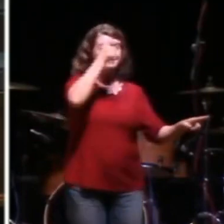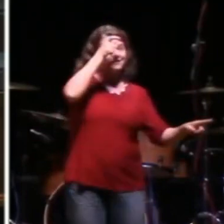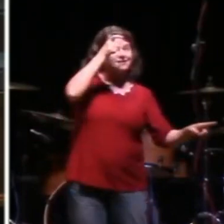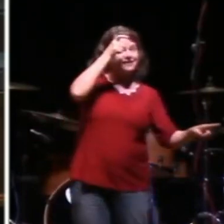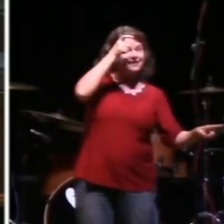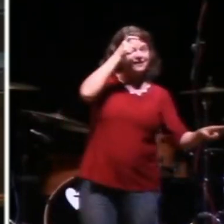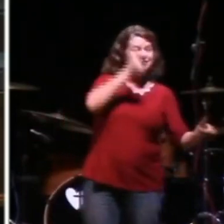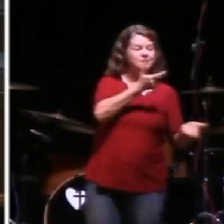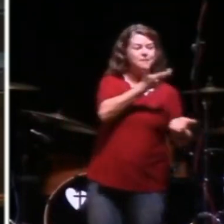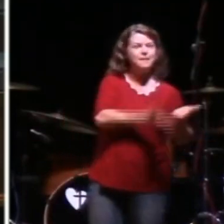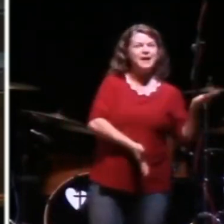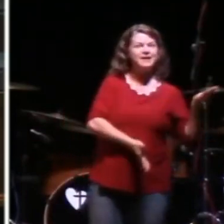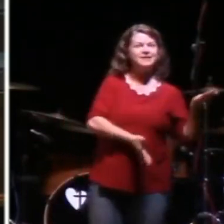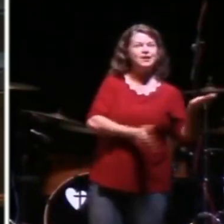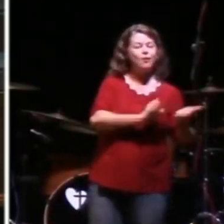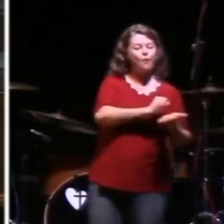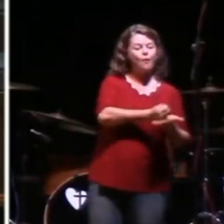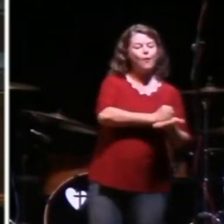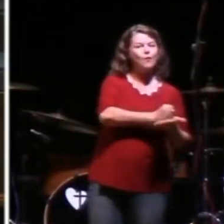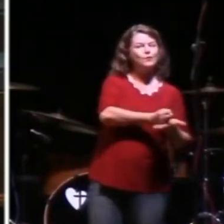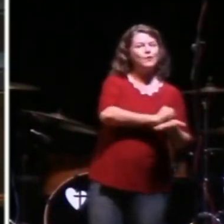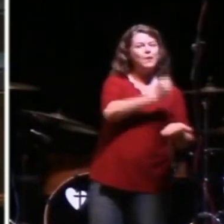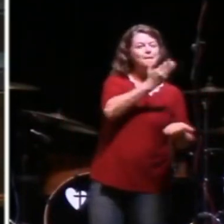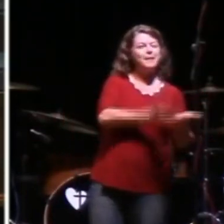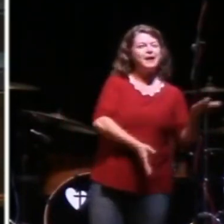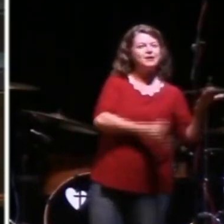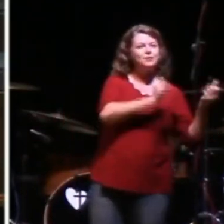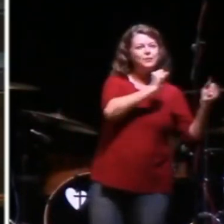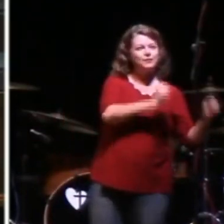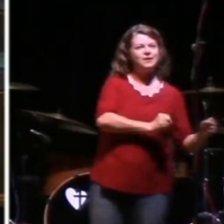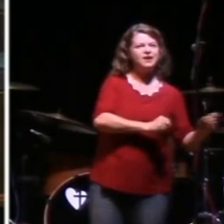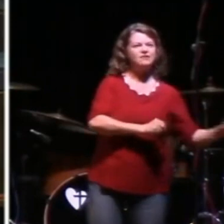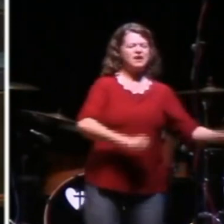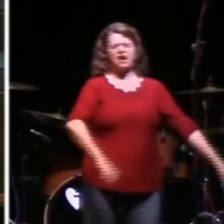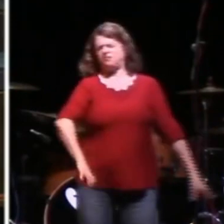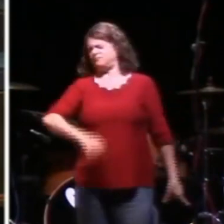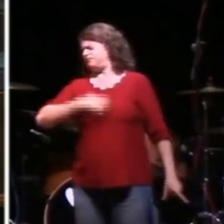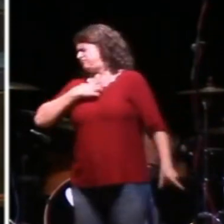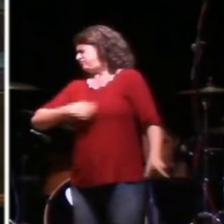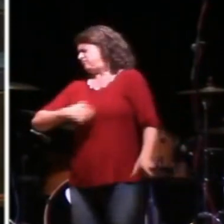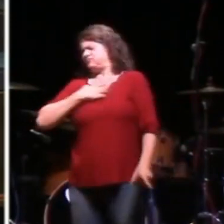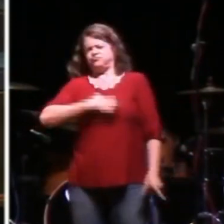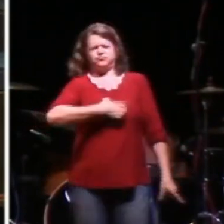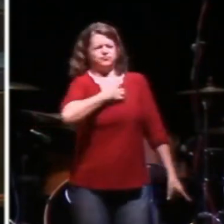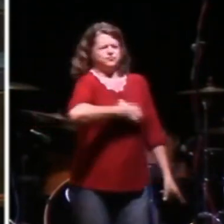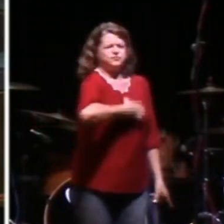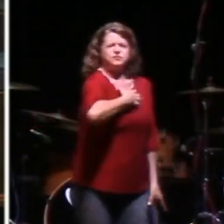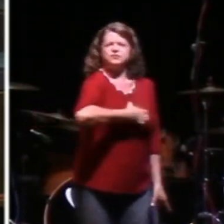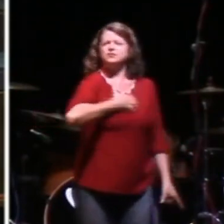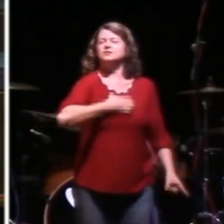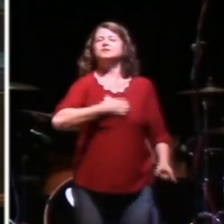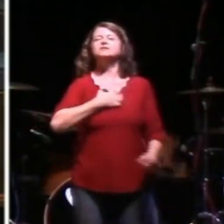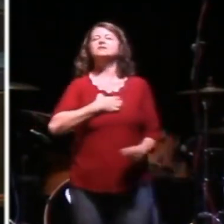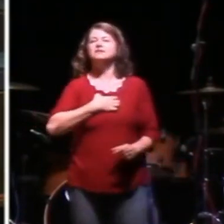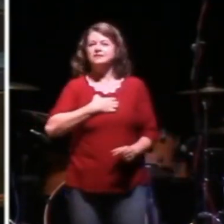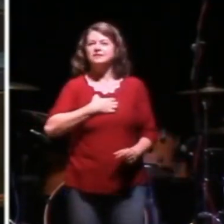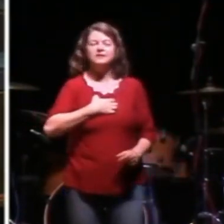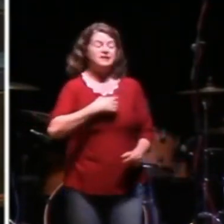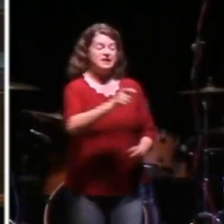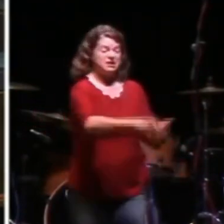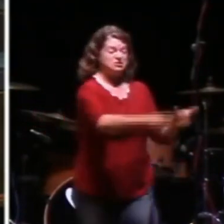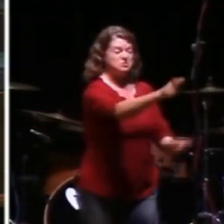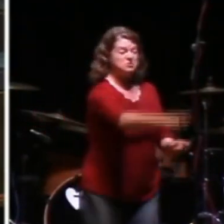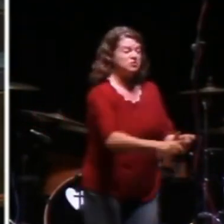domínio ele fica irado e quando aqueles homens que se beneficiam desse trono de satanás